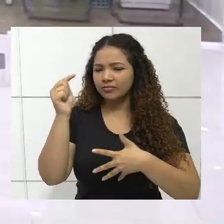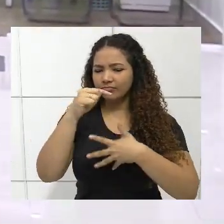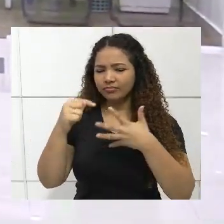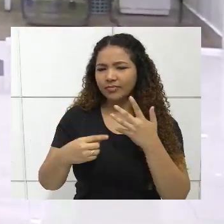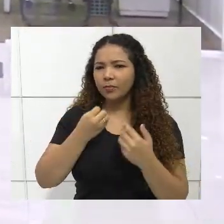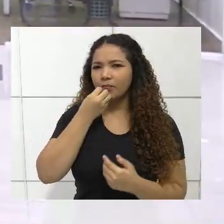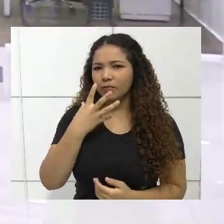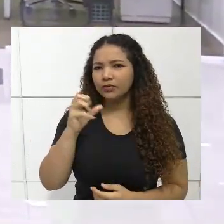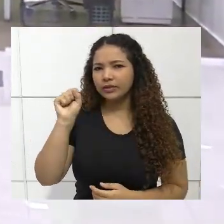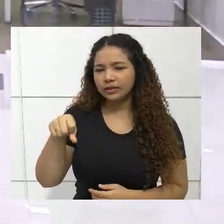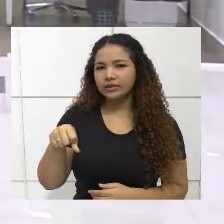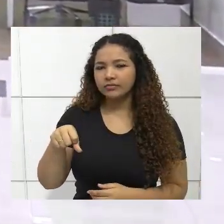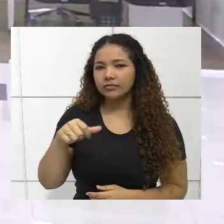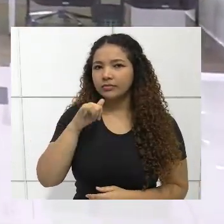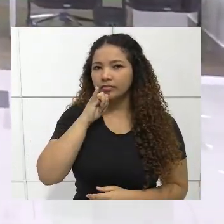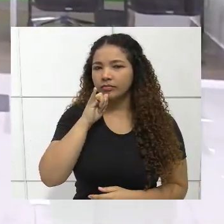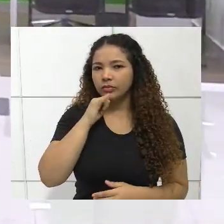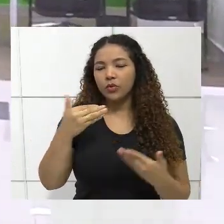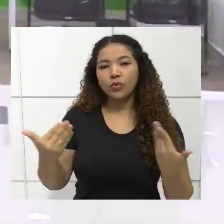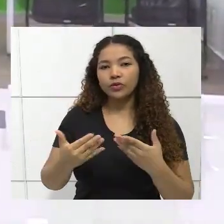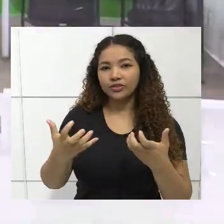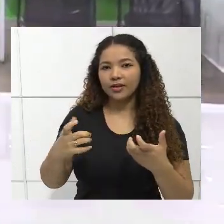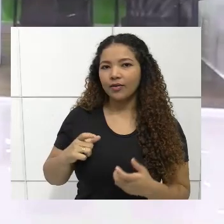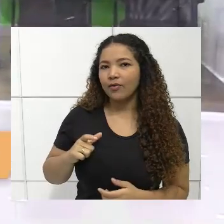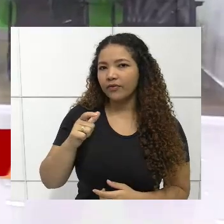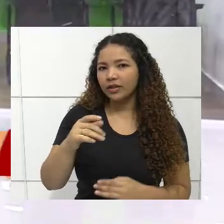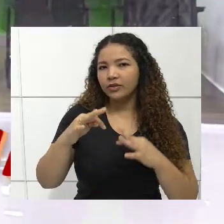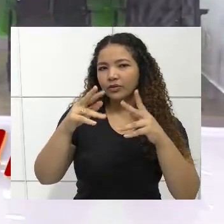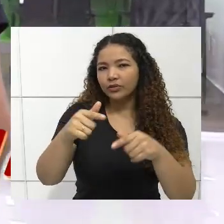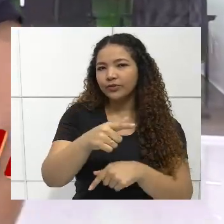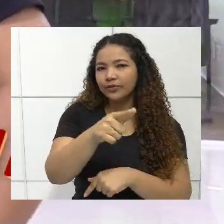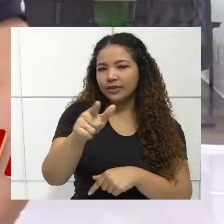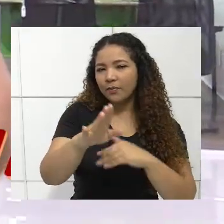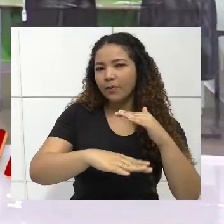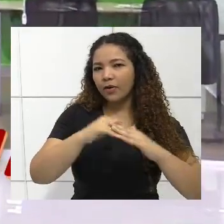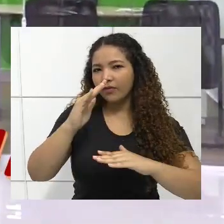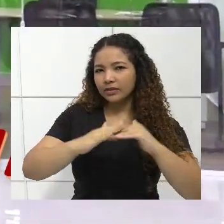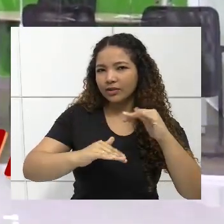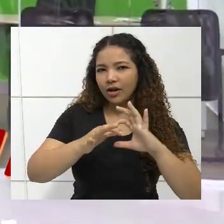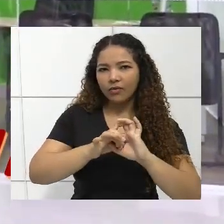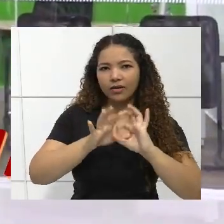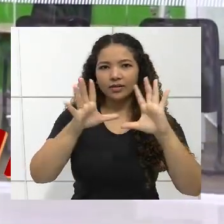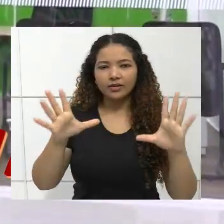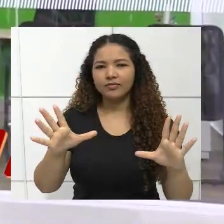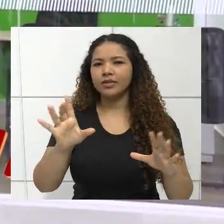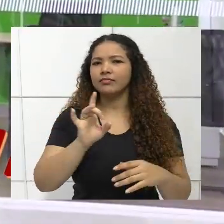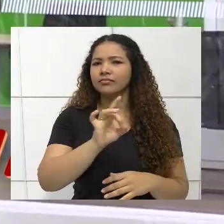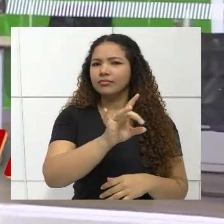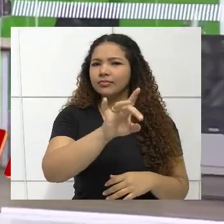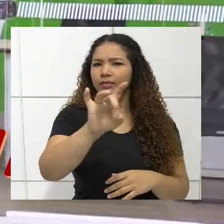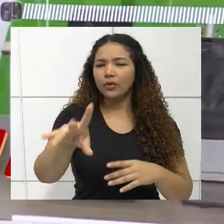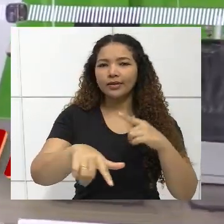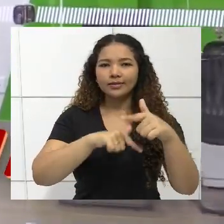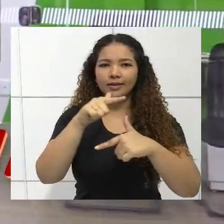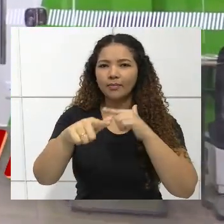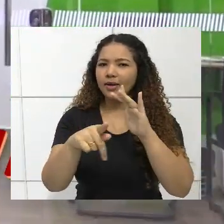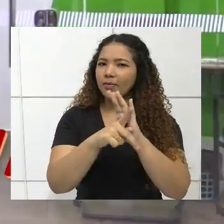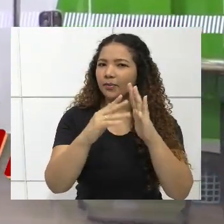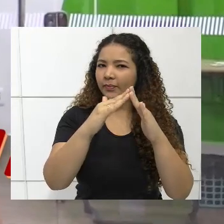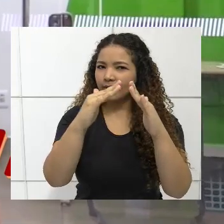Hoje a gente quer convidar os profissionais liberais que trabalham na sua casa, por não ter um